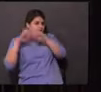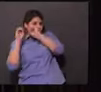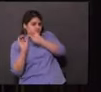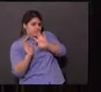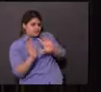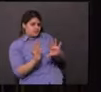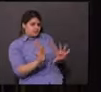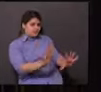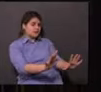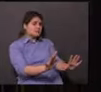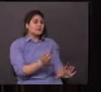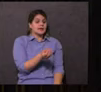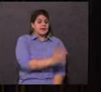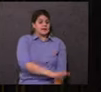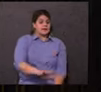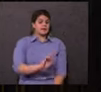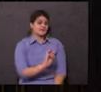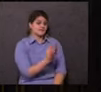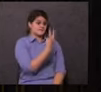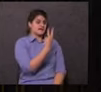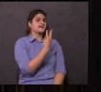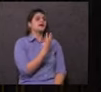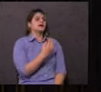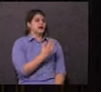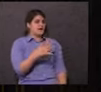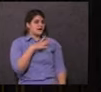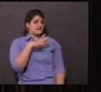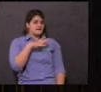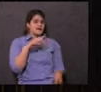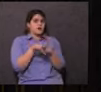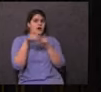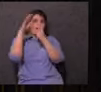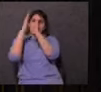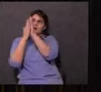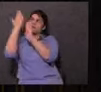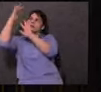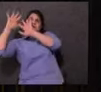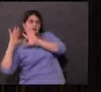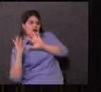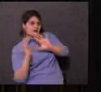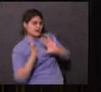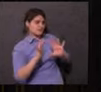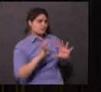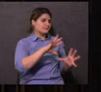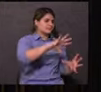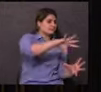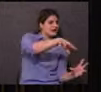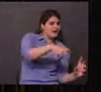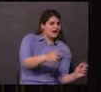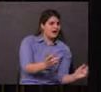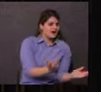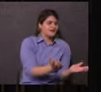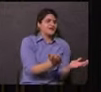Nela, os pastorinhos viam-se como que submergidos em Deus. A Jacinta